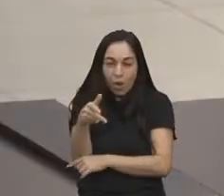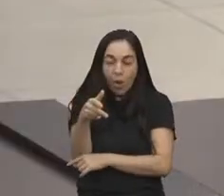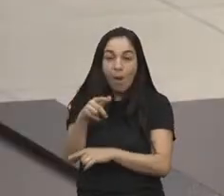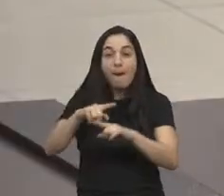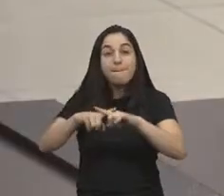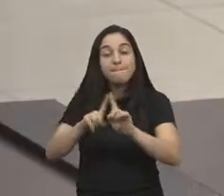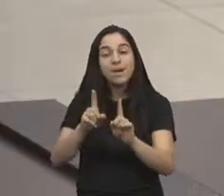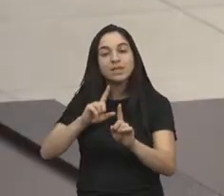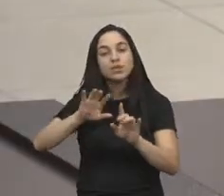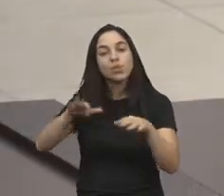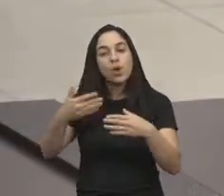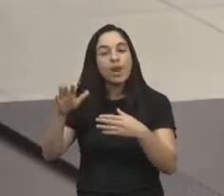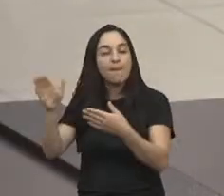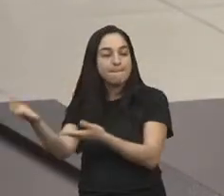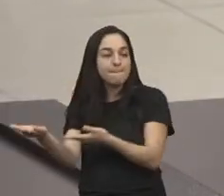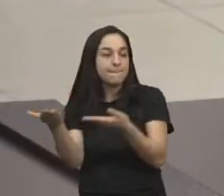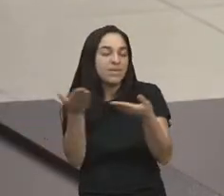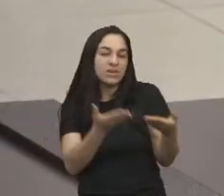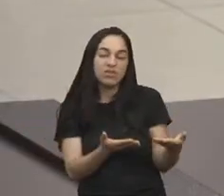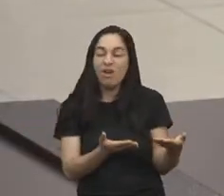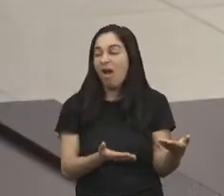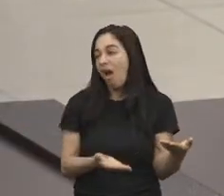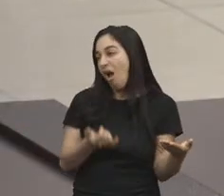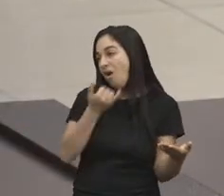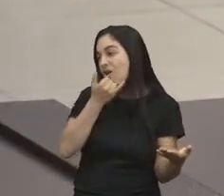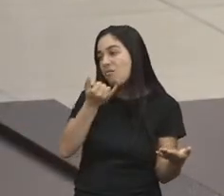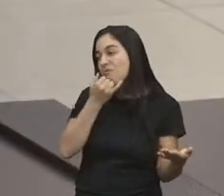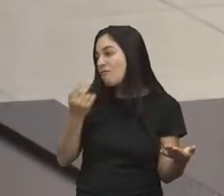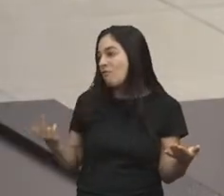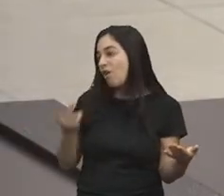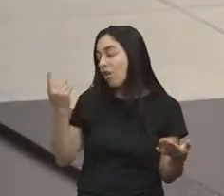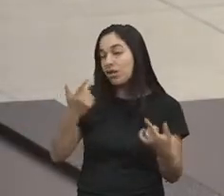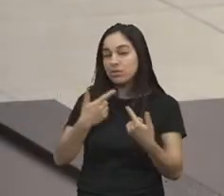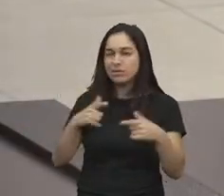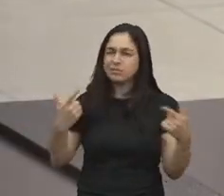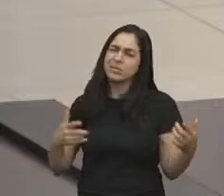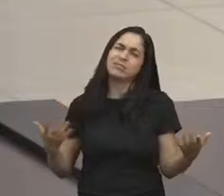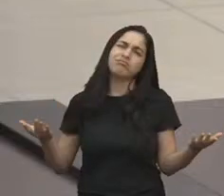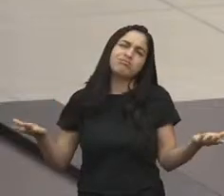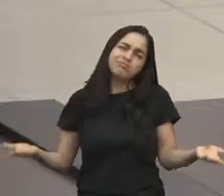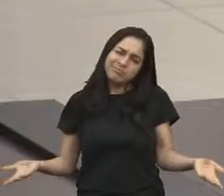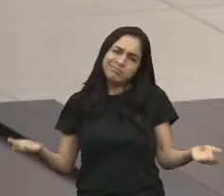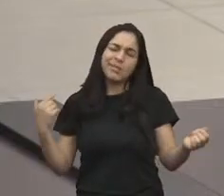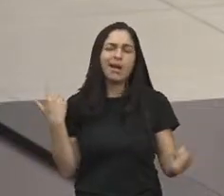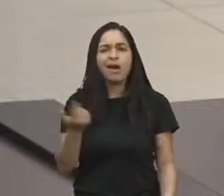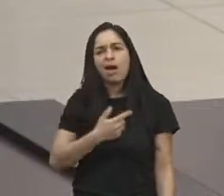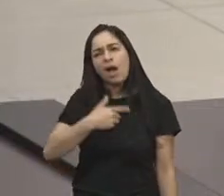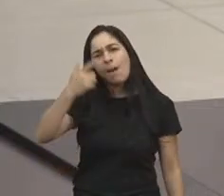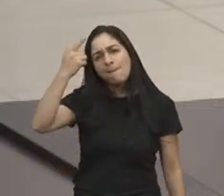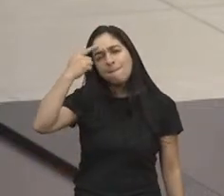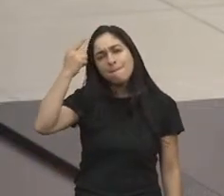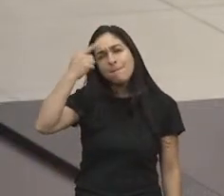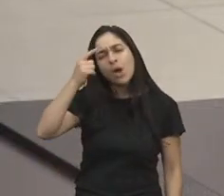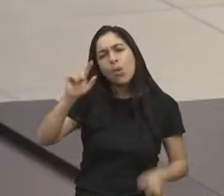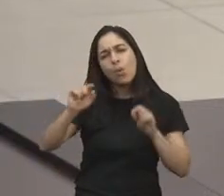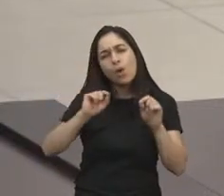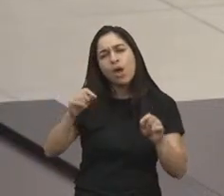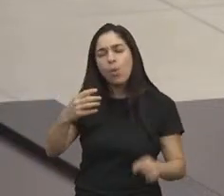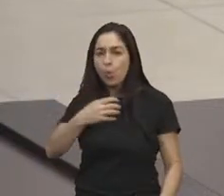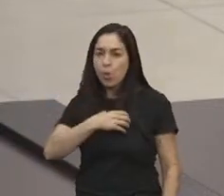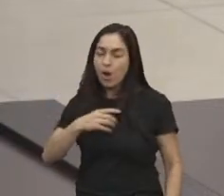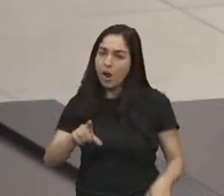entreguei para alguém, e disseram, olha, não é válido. Então, a gente pensar que uma maneira da gente